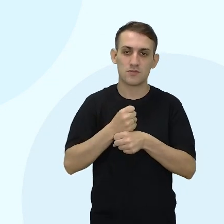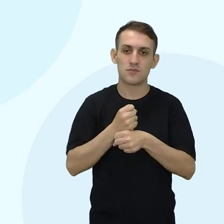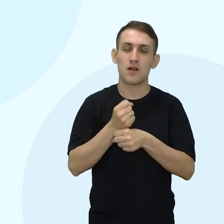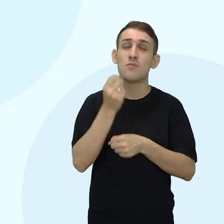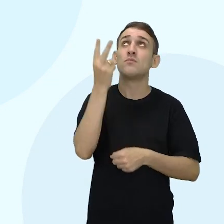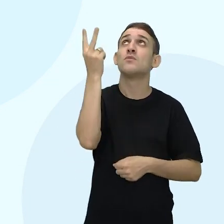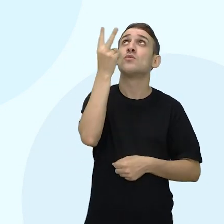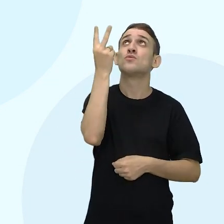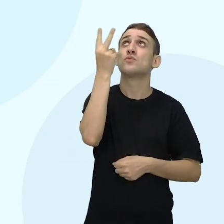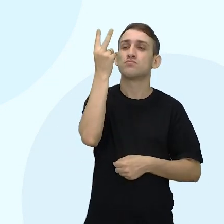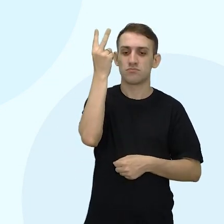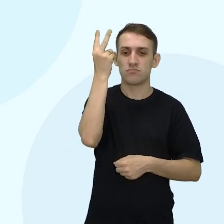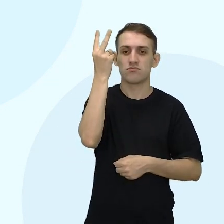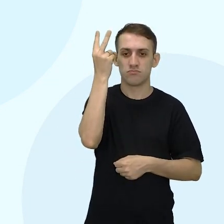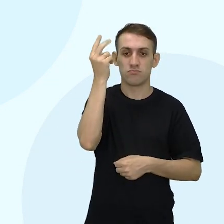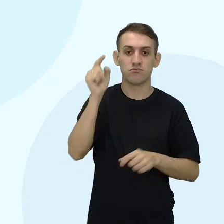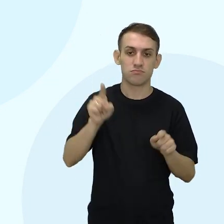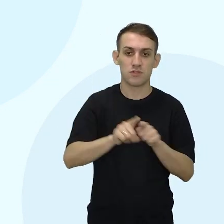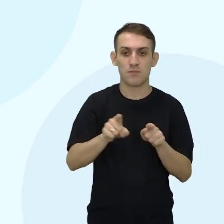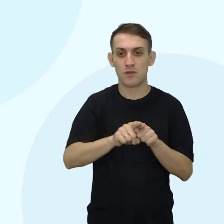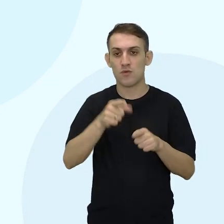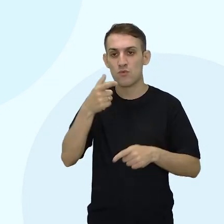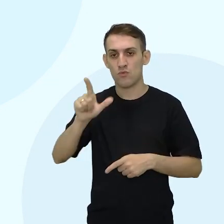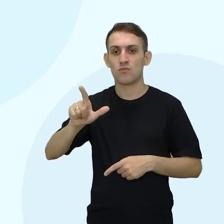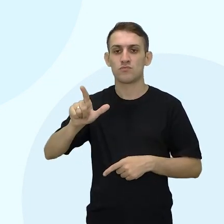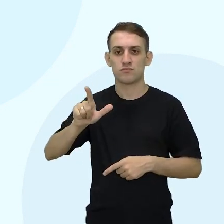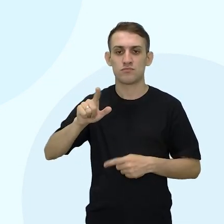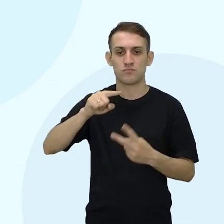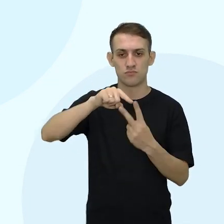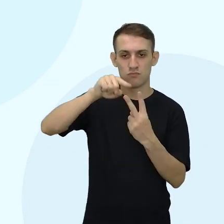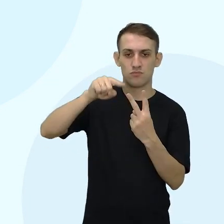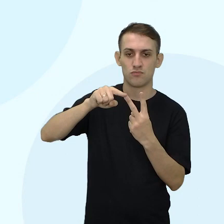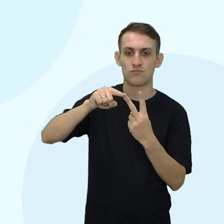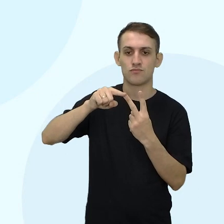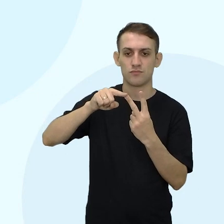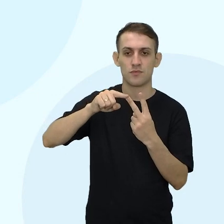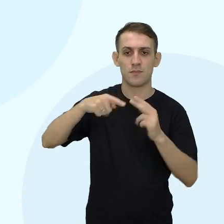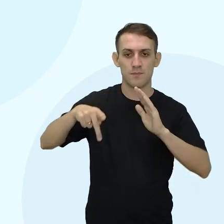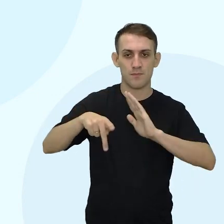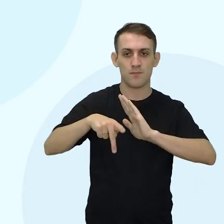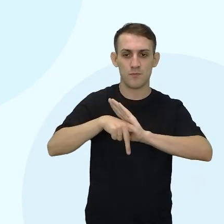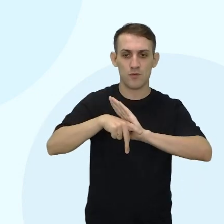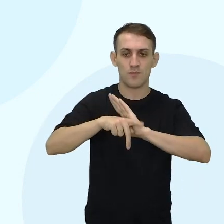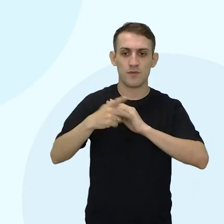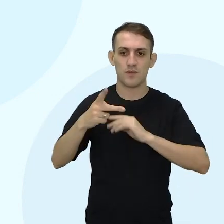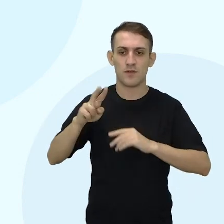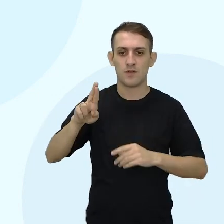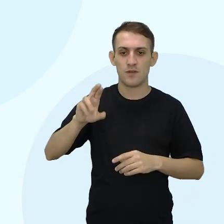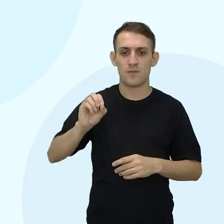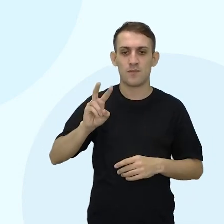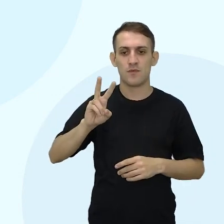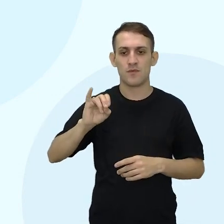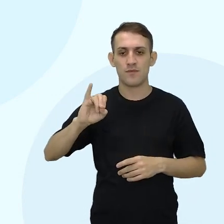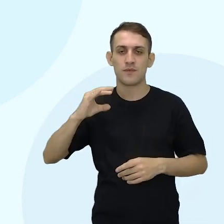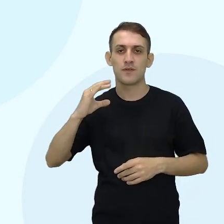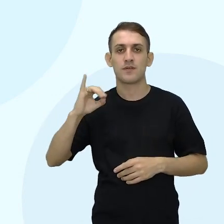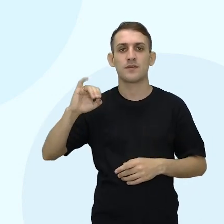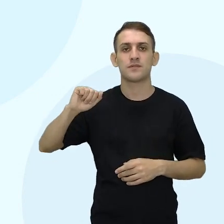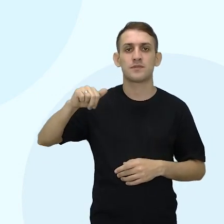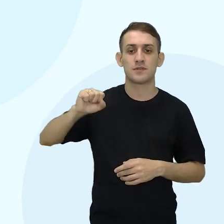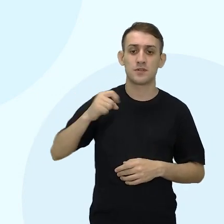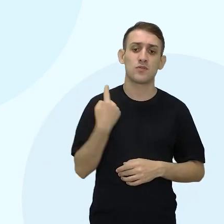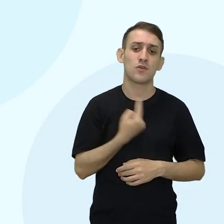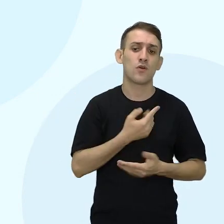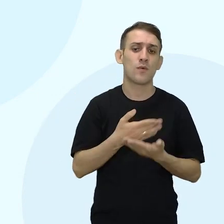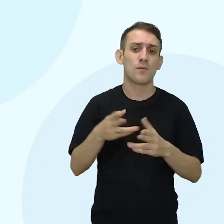1534 com as capitanias e um mapa de 1572 com as províncias. Então, a gente já começa a perceber aí